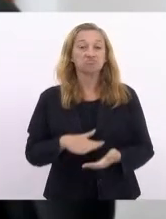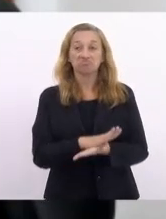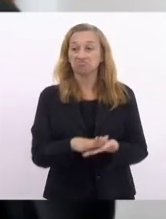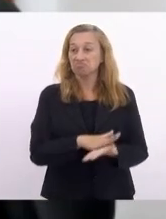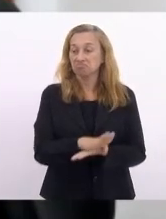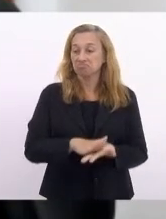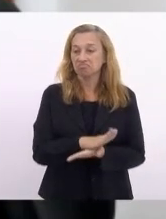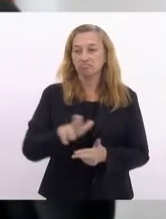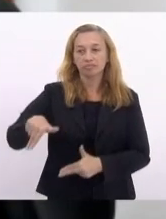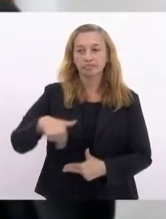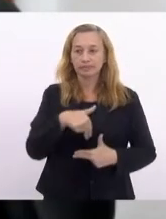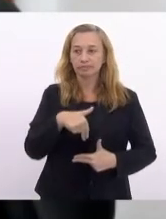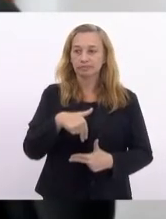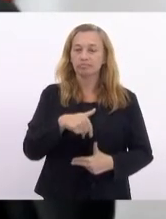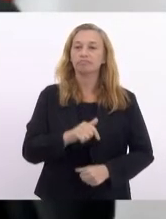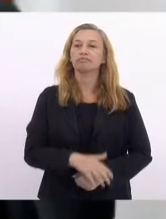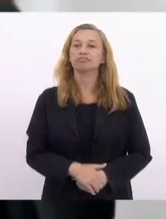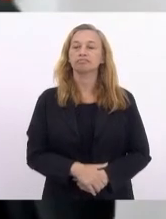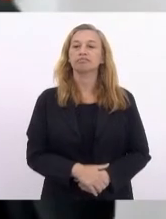havendo mais oradores inscritos,